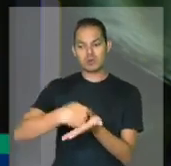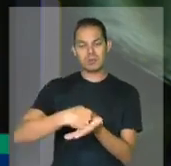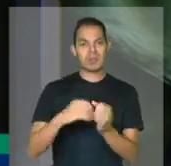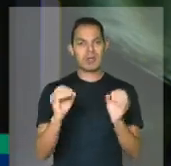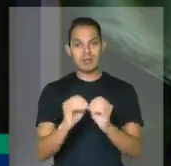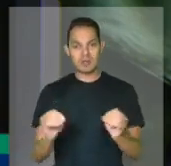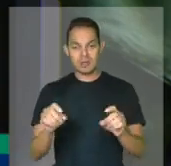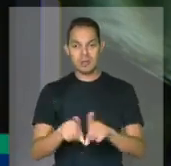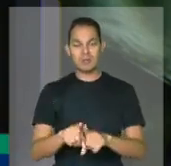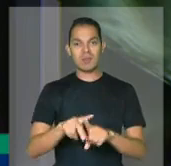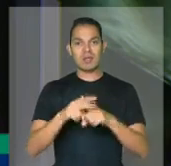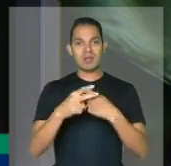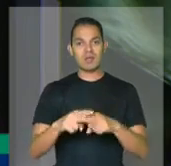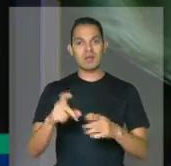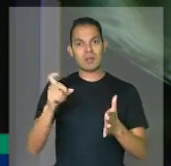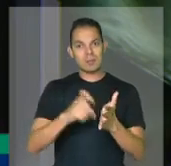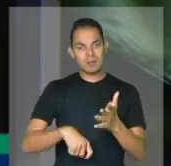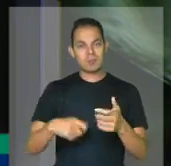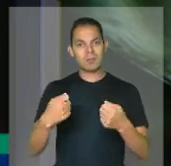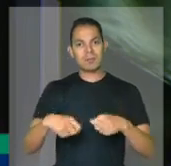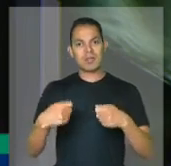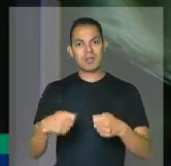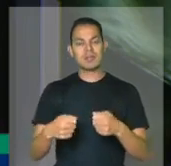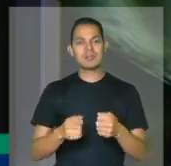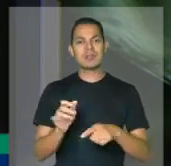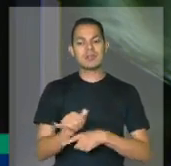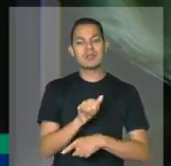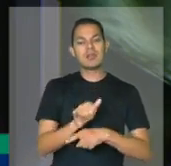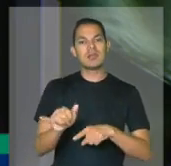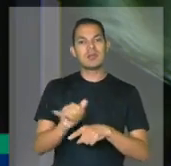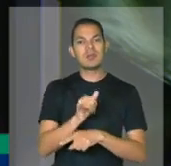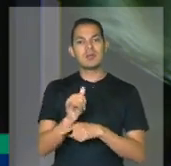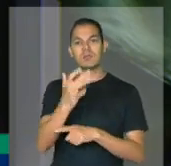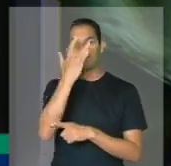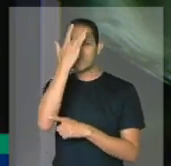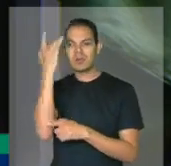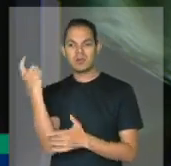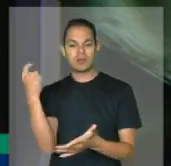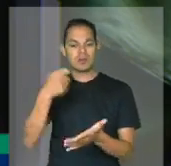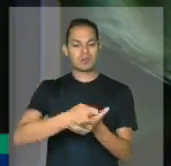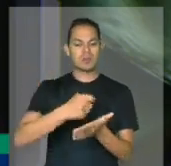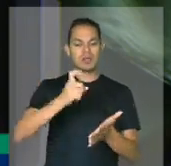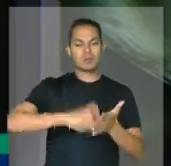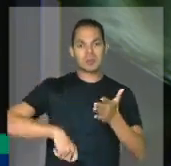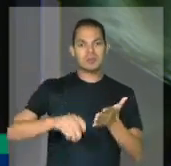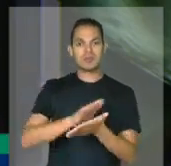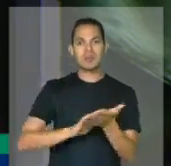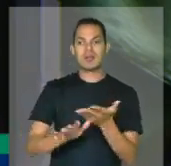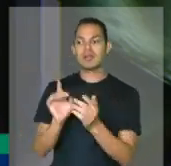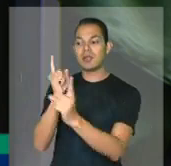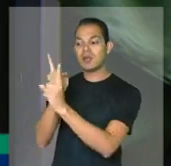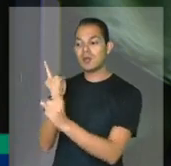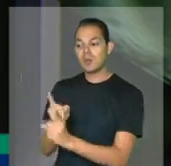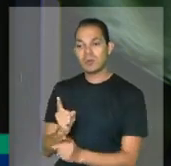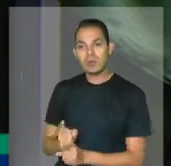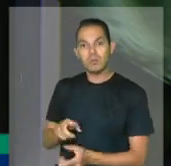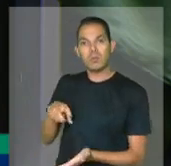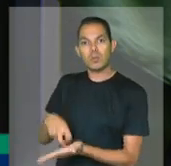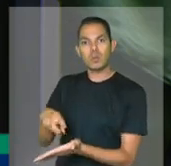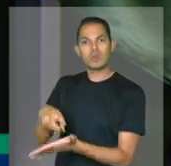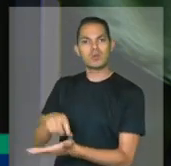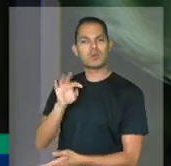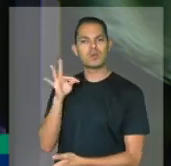reforma tributária precisa encontrar um meio para que os sonegadores sejam encontrados e